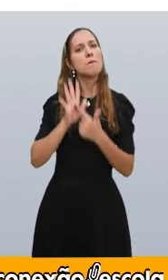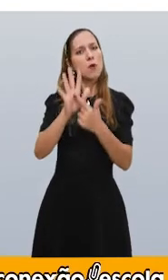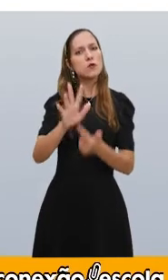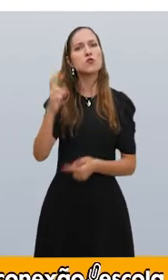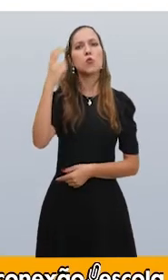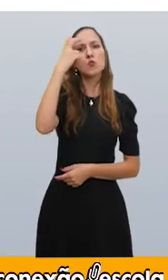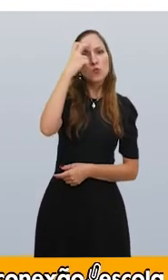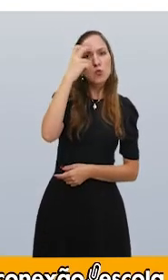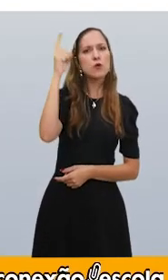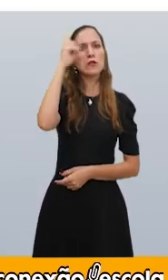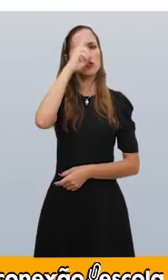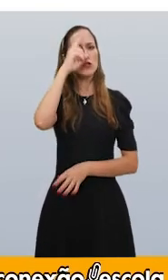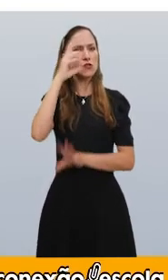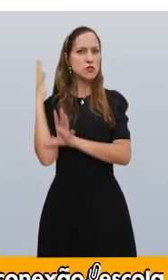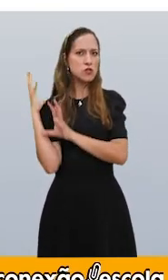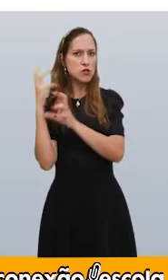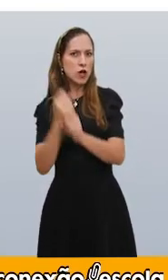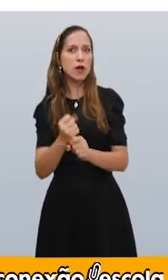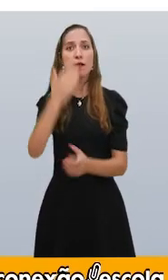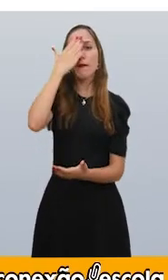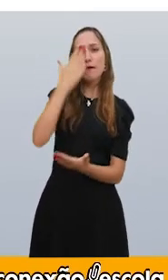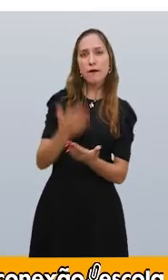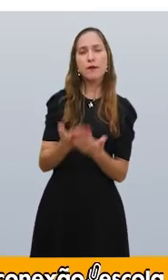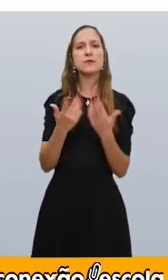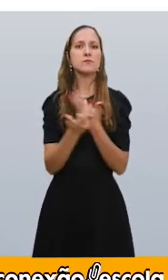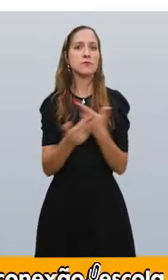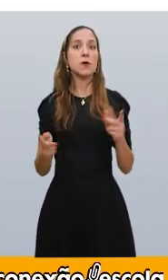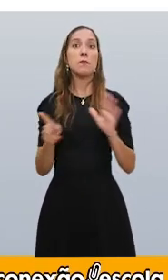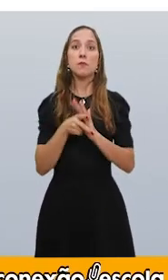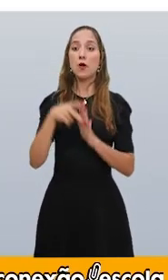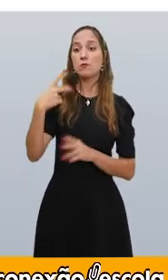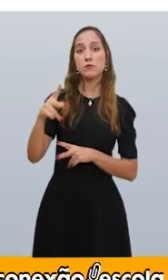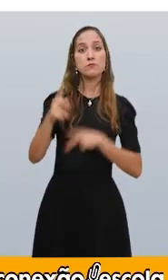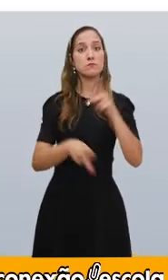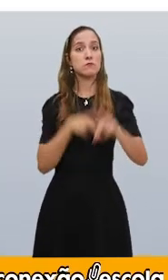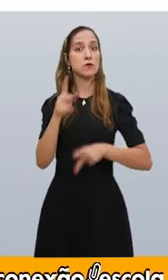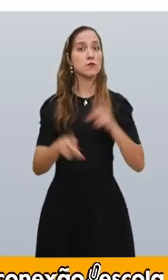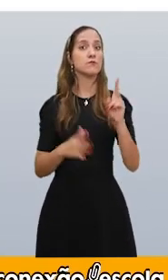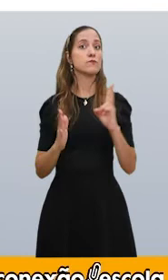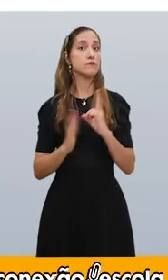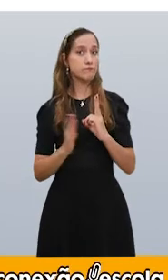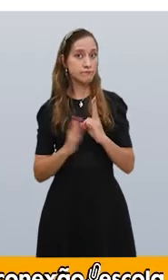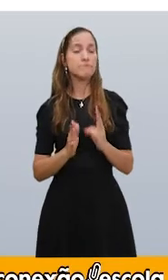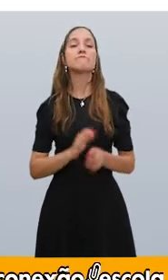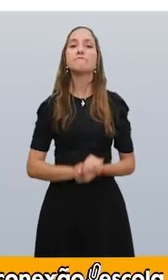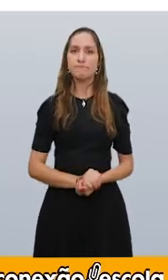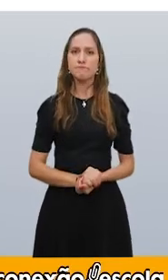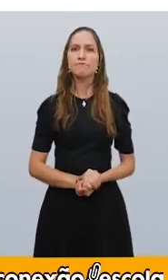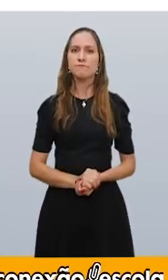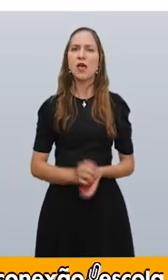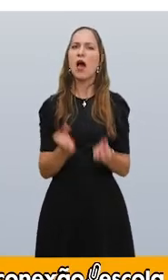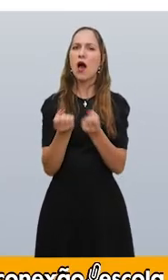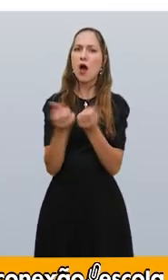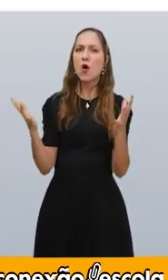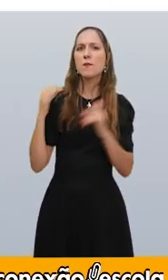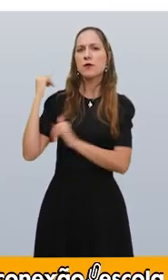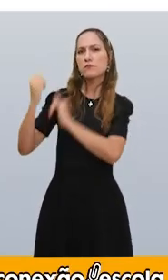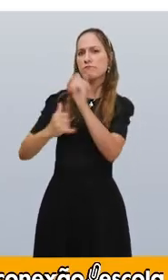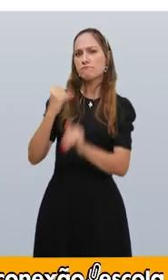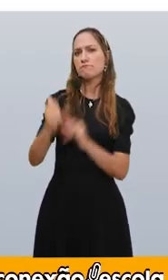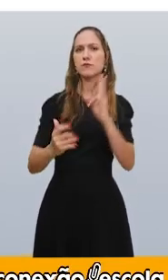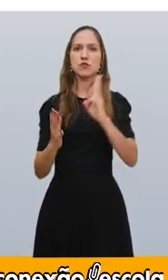a cultura, histórias e crenças do povo indígena. Algumas lendas